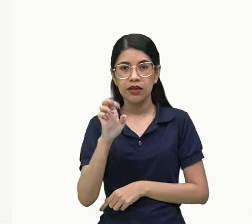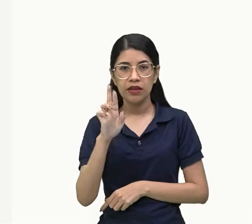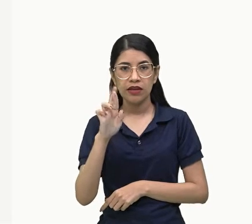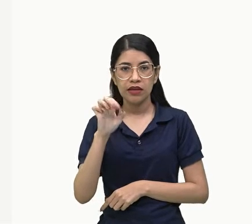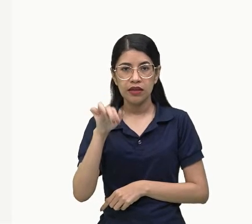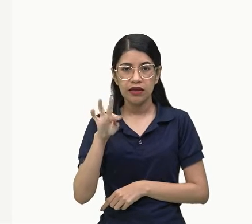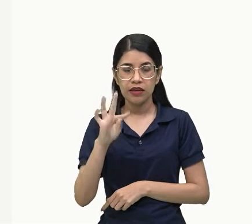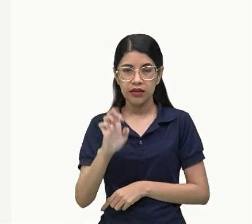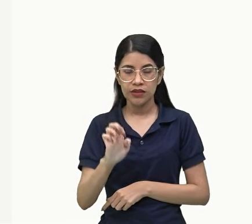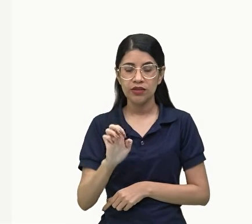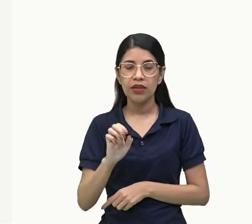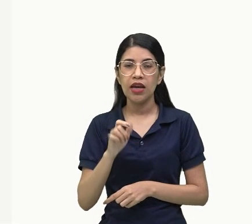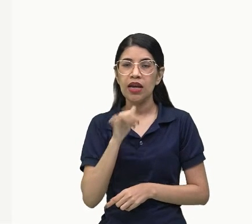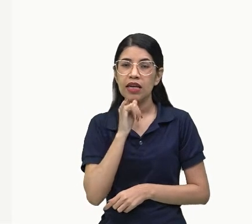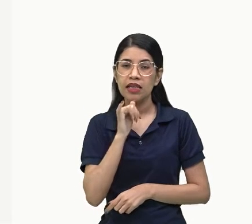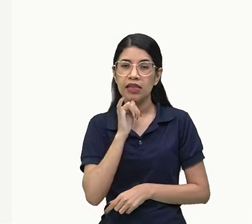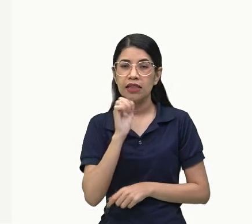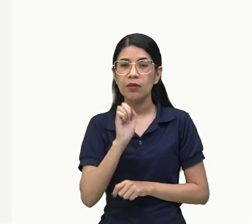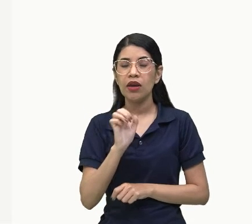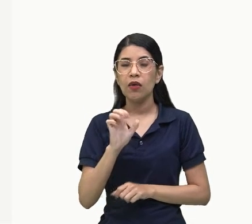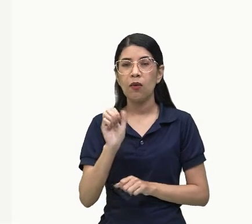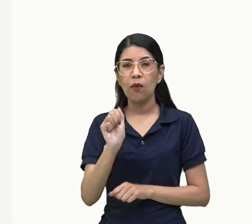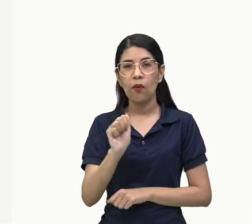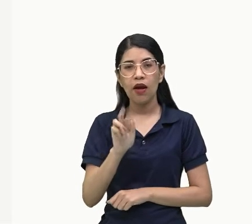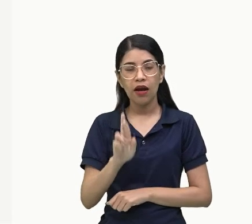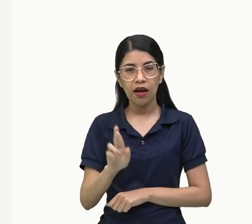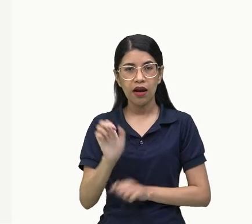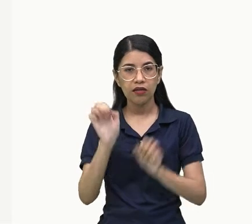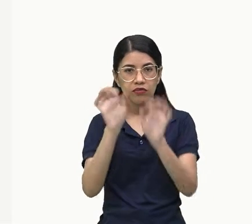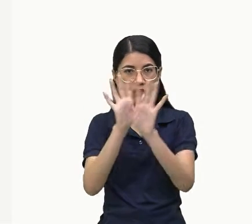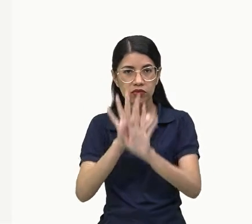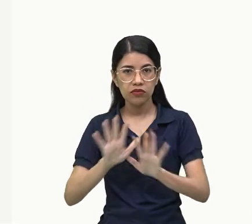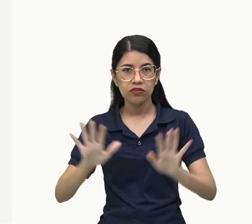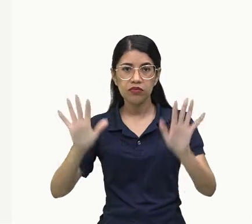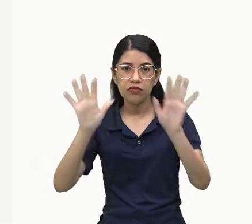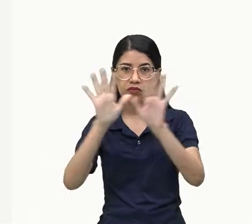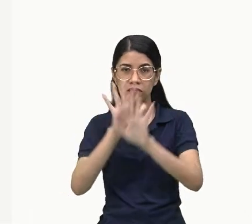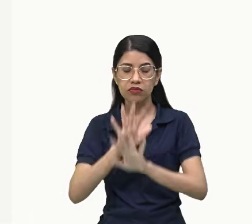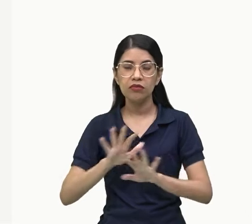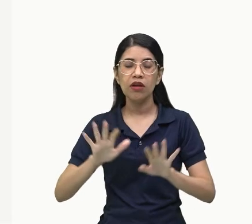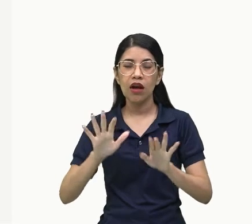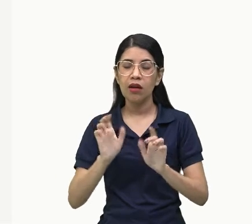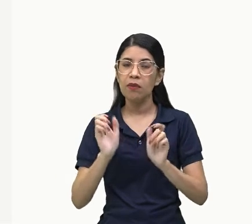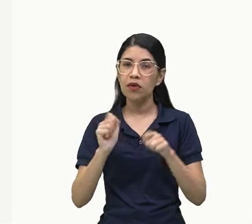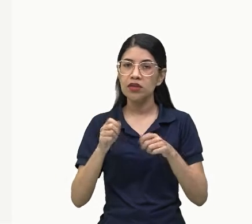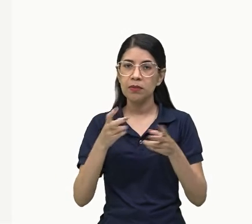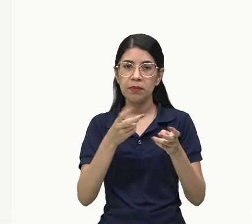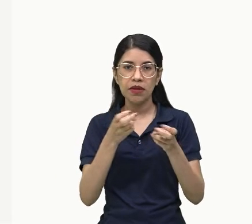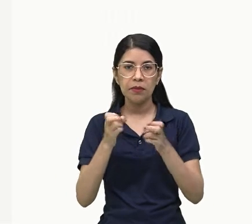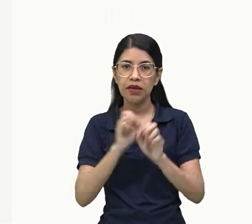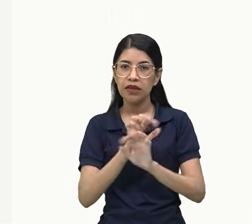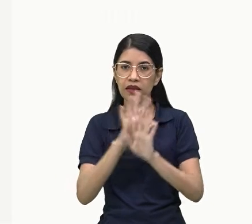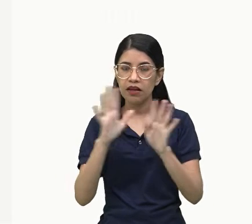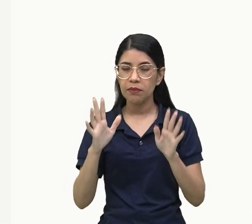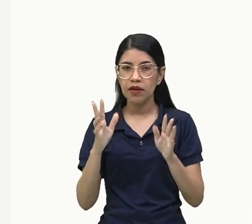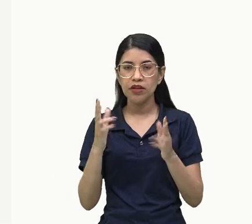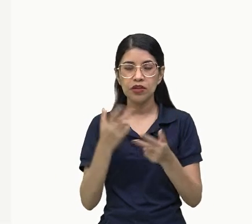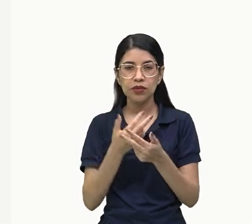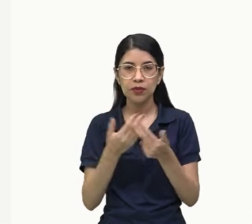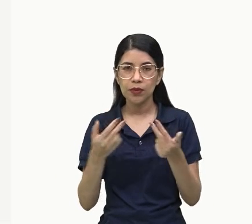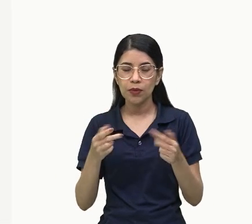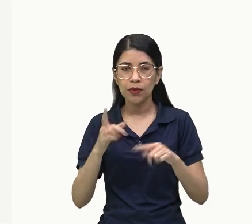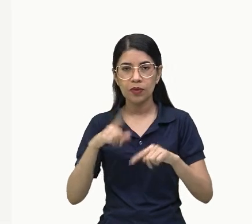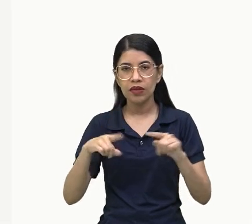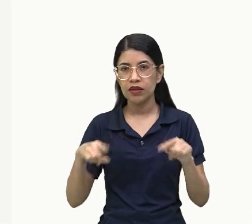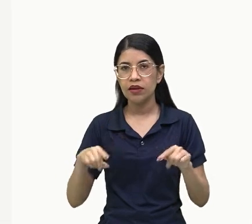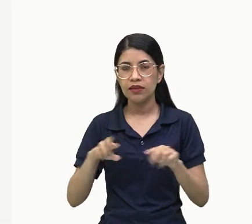meio transparentes que são o ar. É um meio transparente, né? Porque você consegue ver com clareza os objetos.